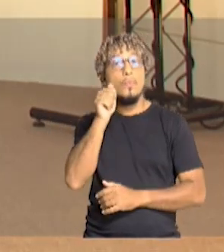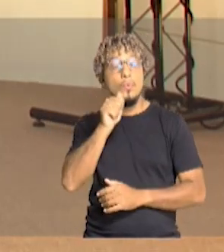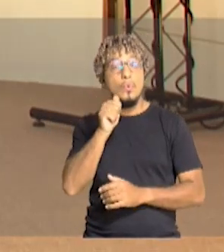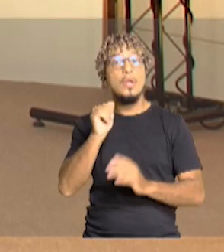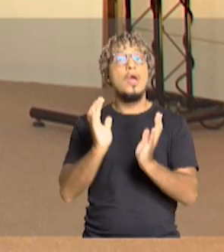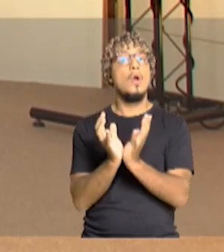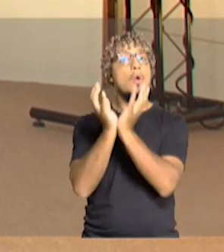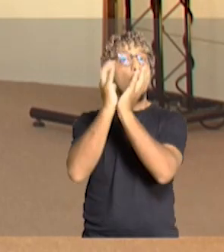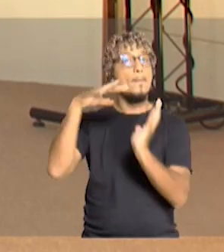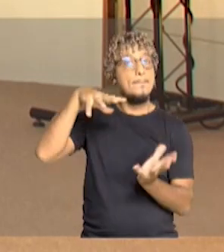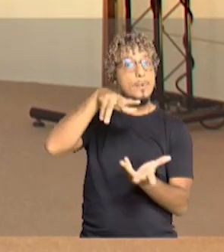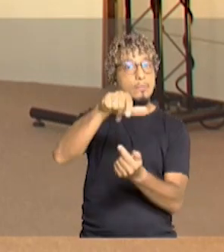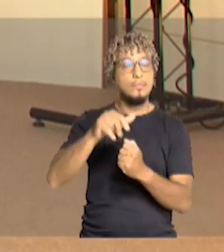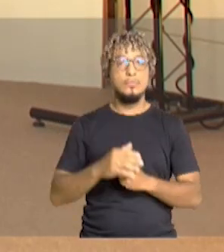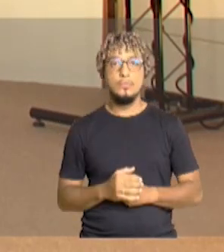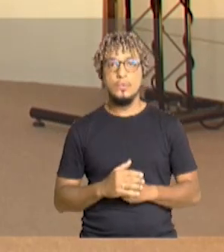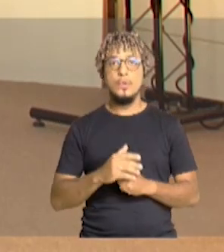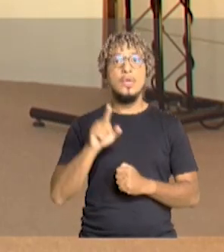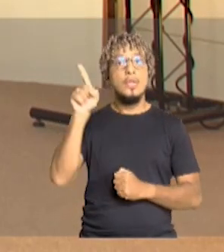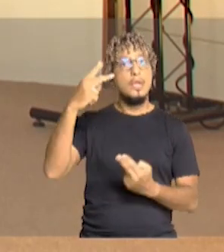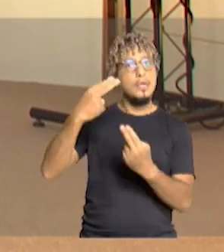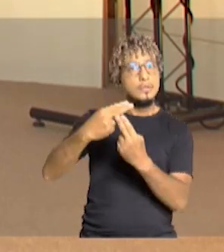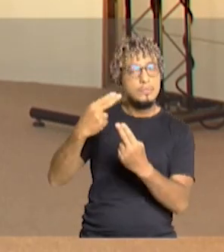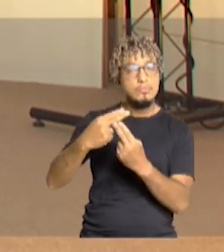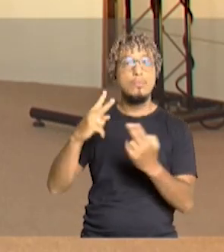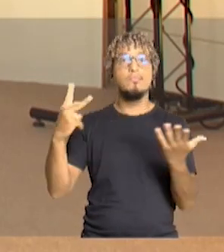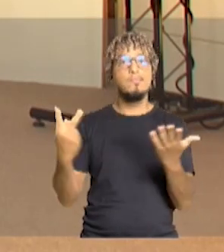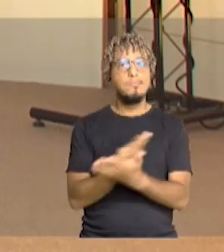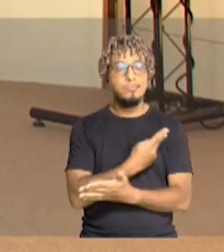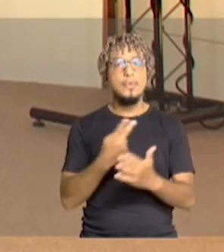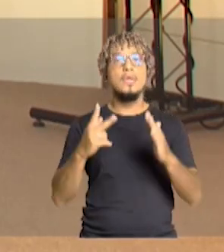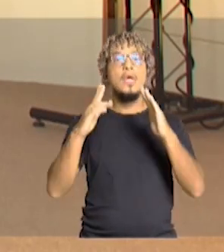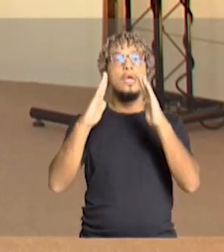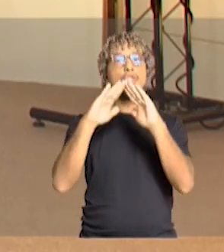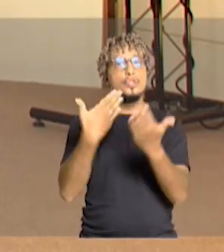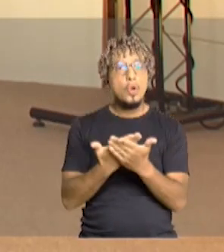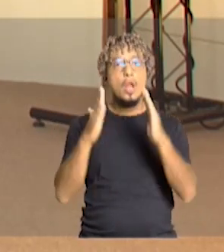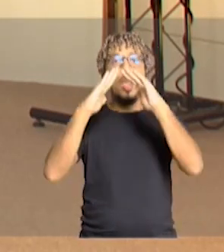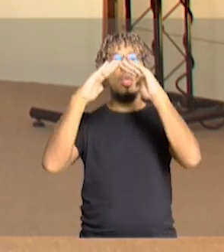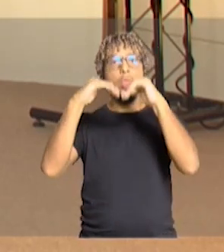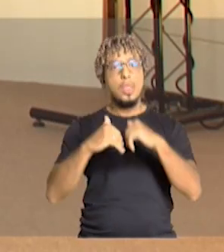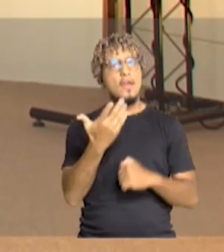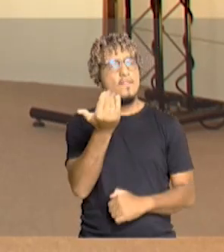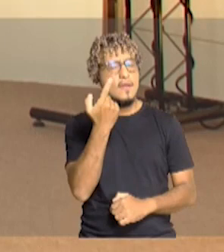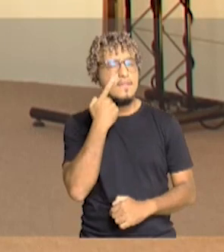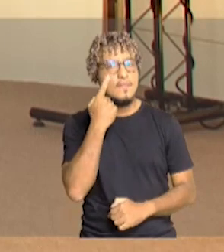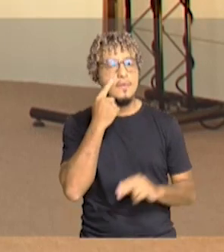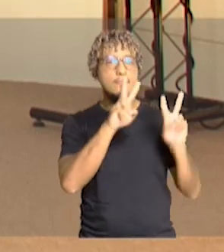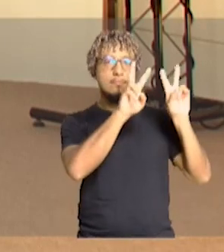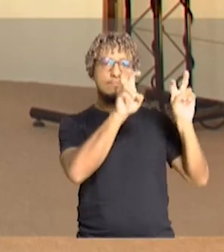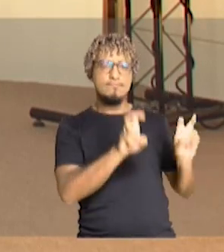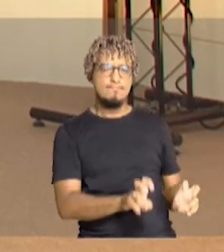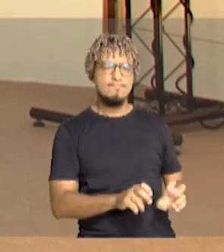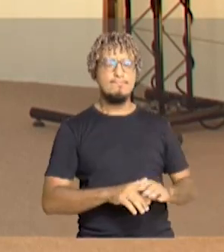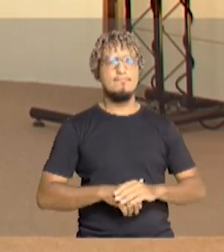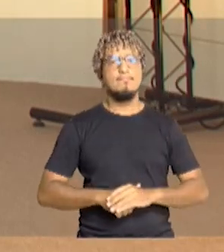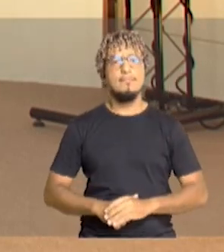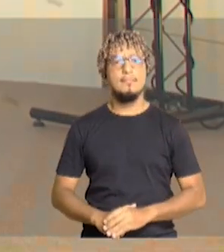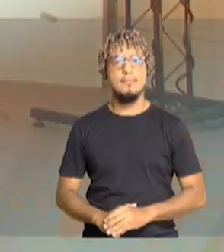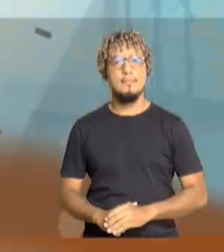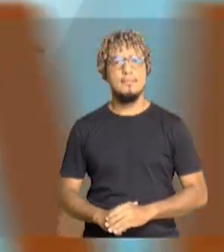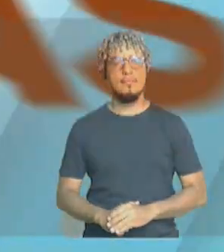em Timon telhado de escola desaba Então vamos ver esses e outros destaques agora no Giro de